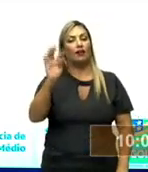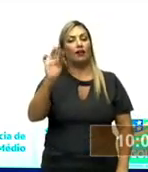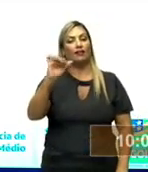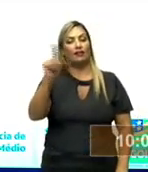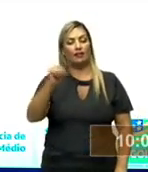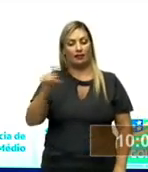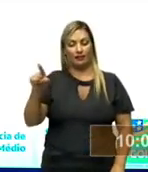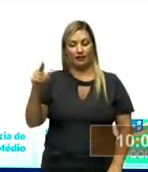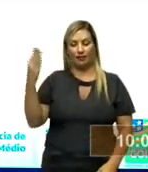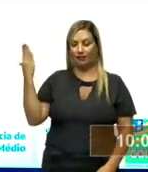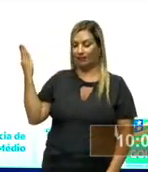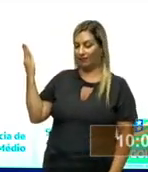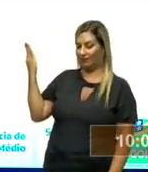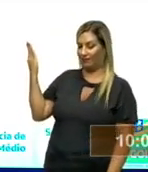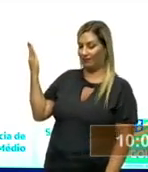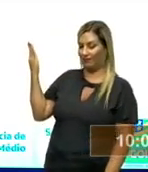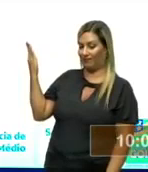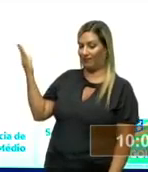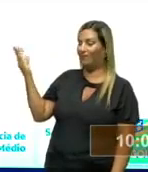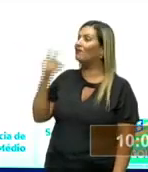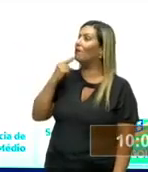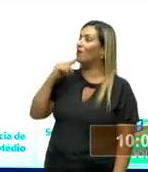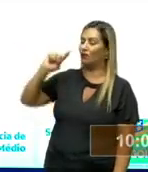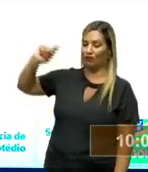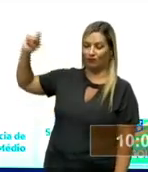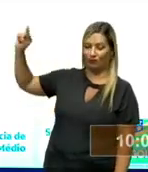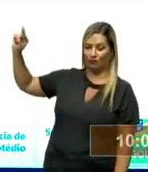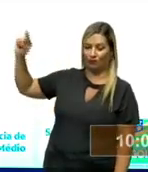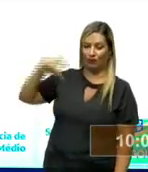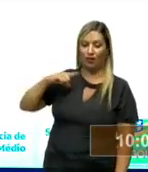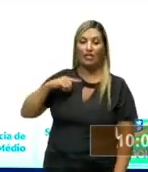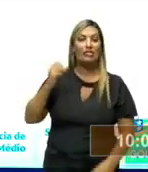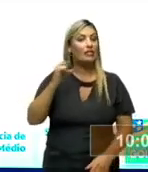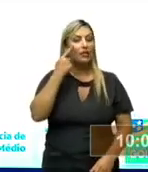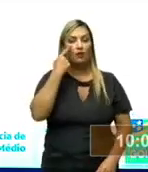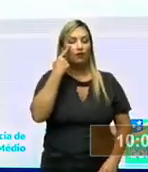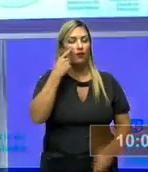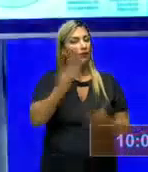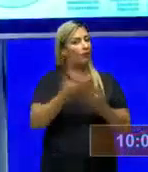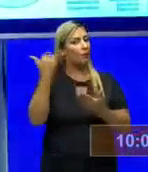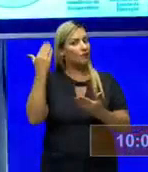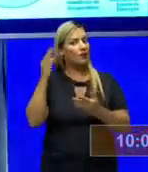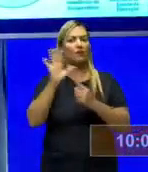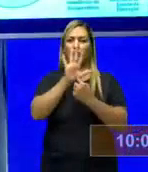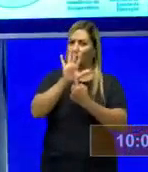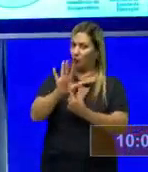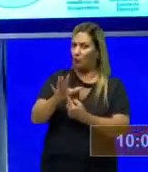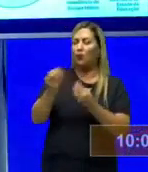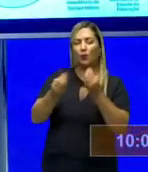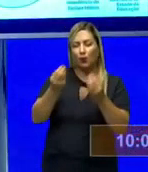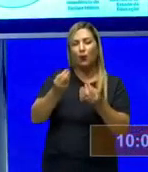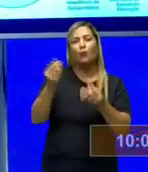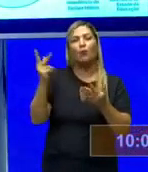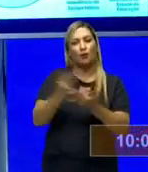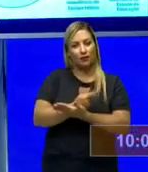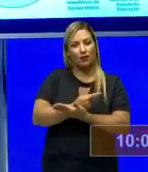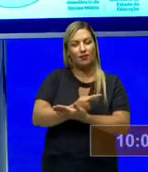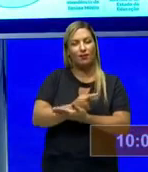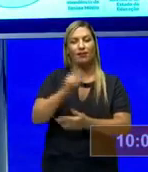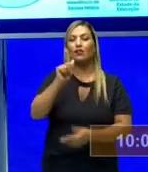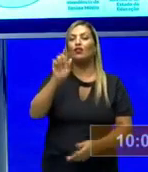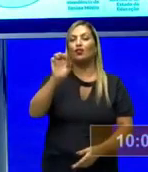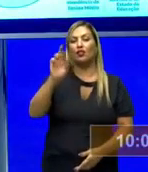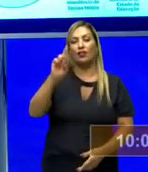geratriz na aula passada em você se você não viu aula passada a gente mostrou como é que essa